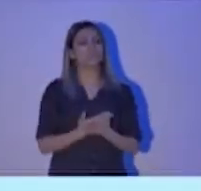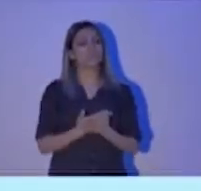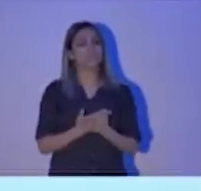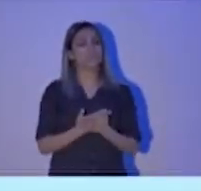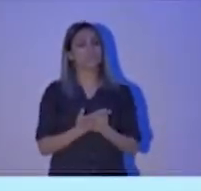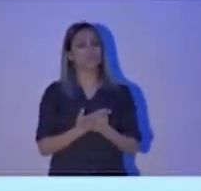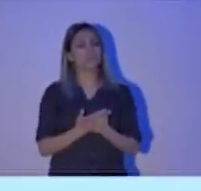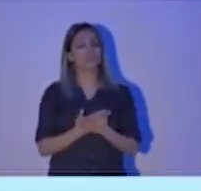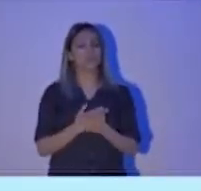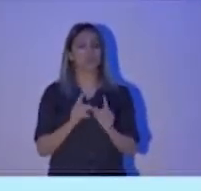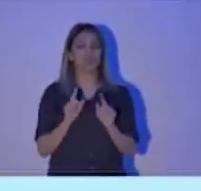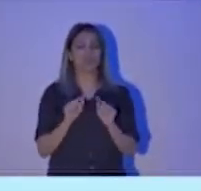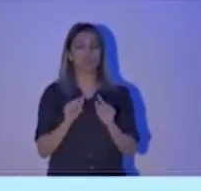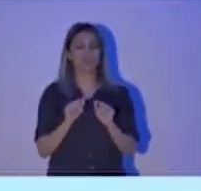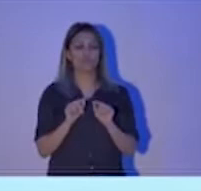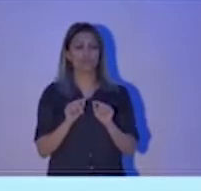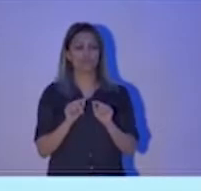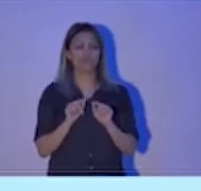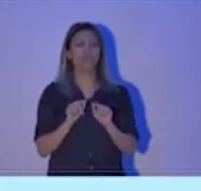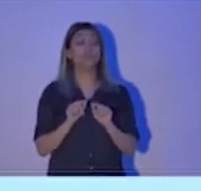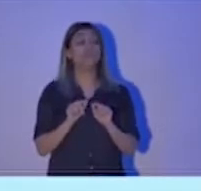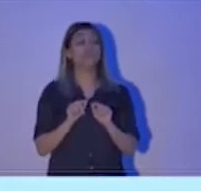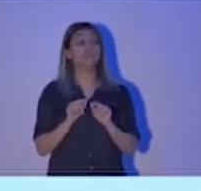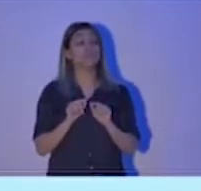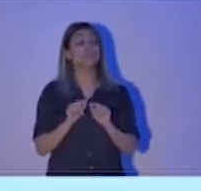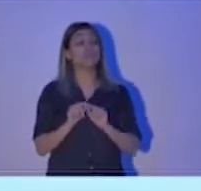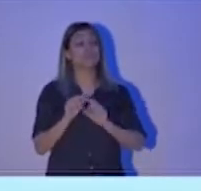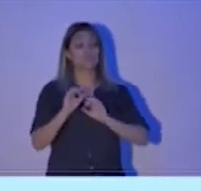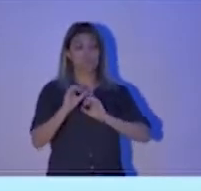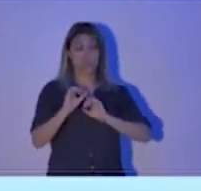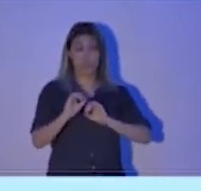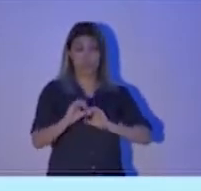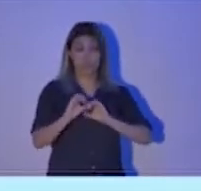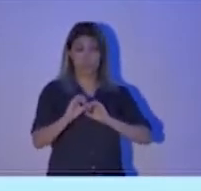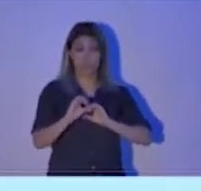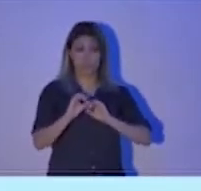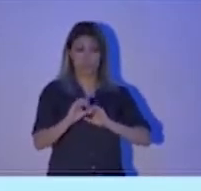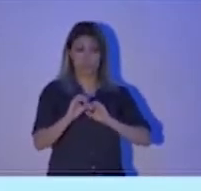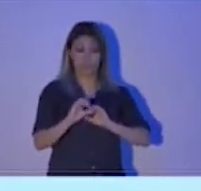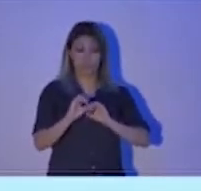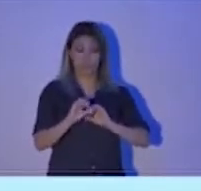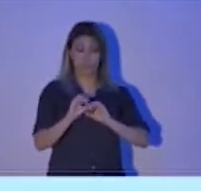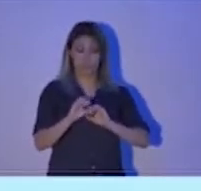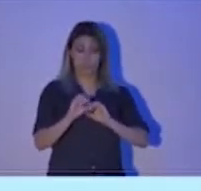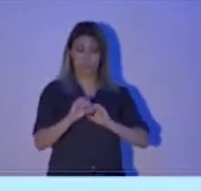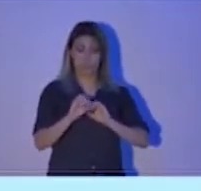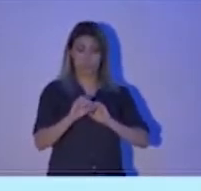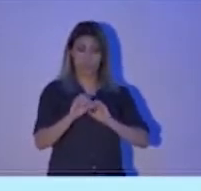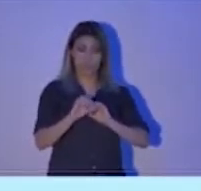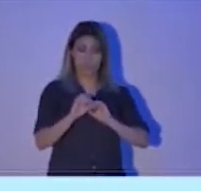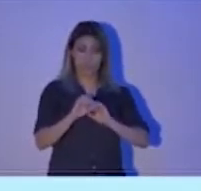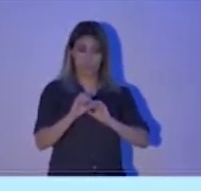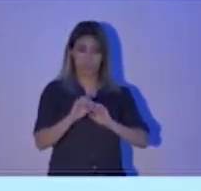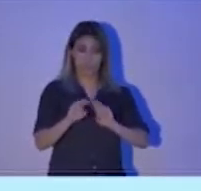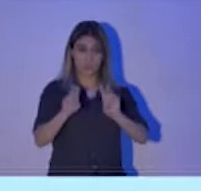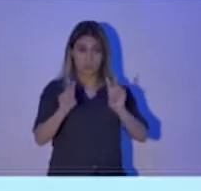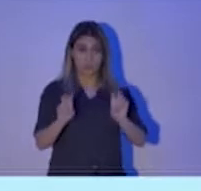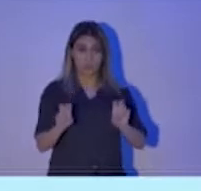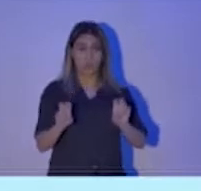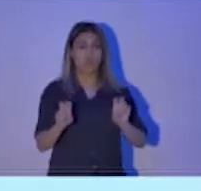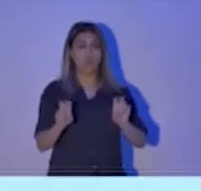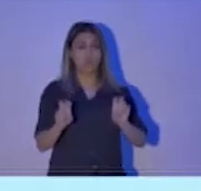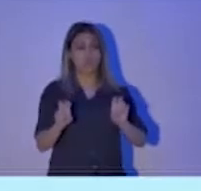a educação, não há outro argumento a se discutir eventuais teses que não